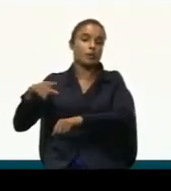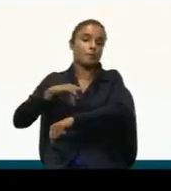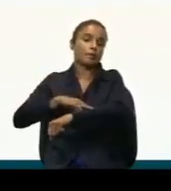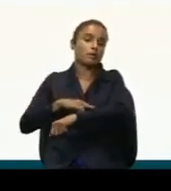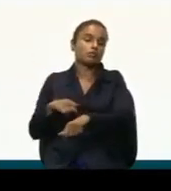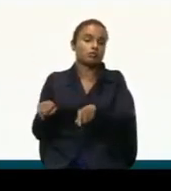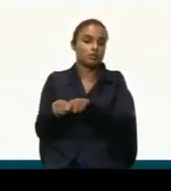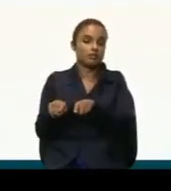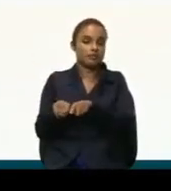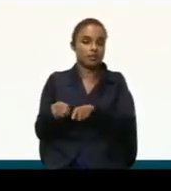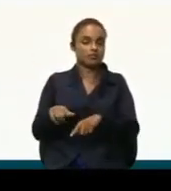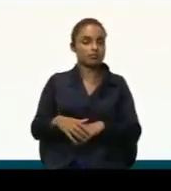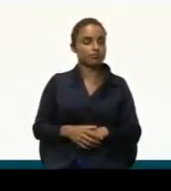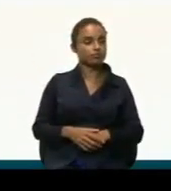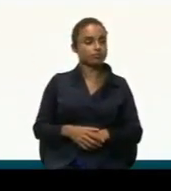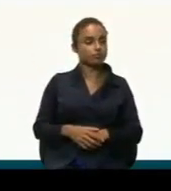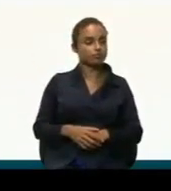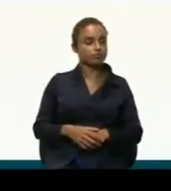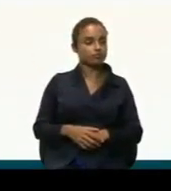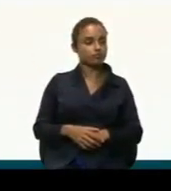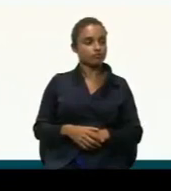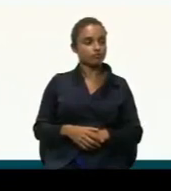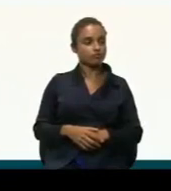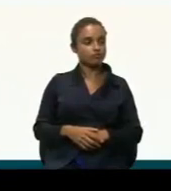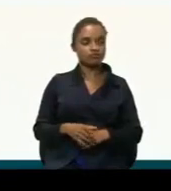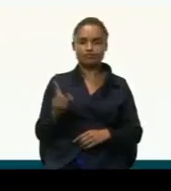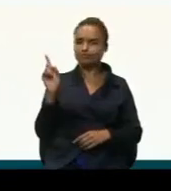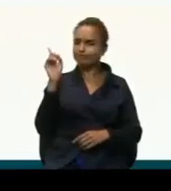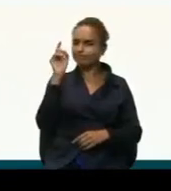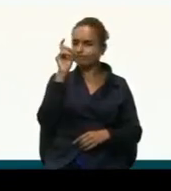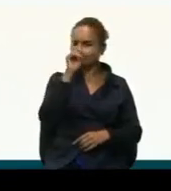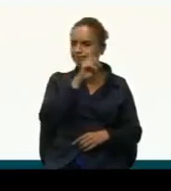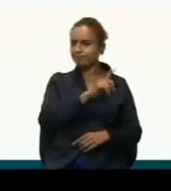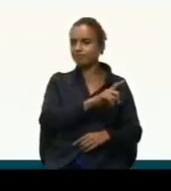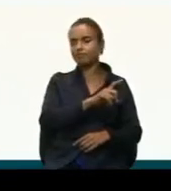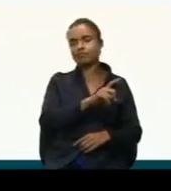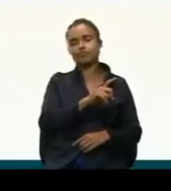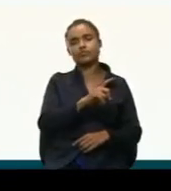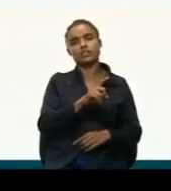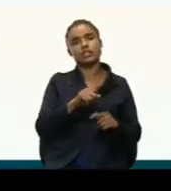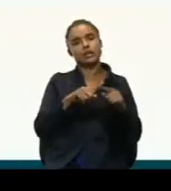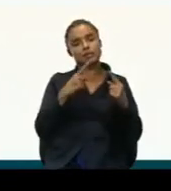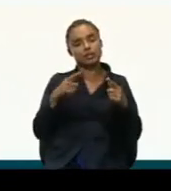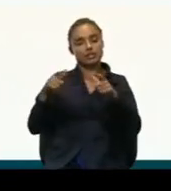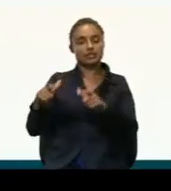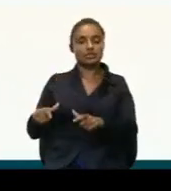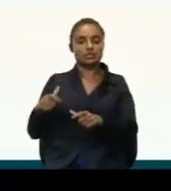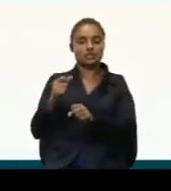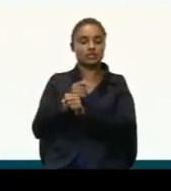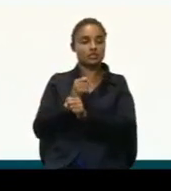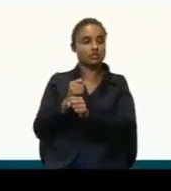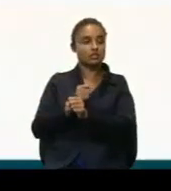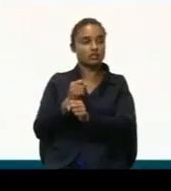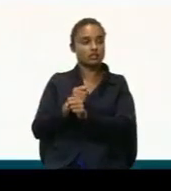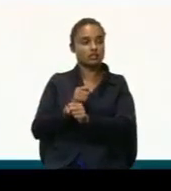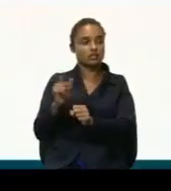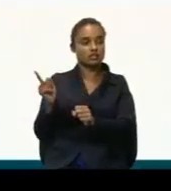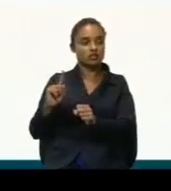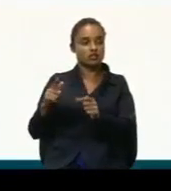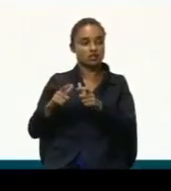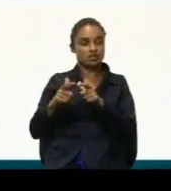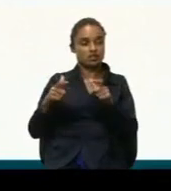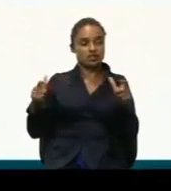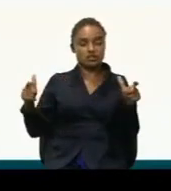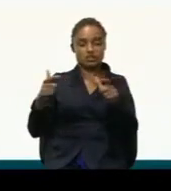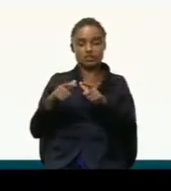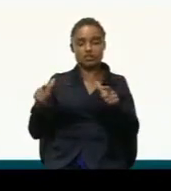tá bom? Bem difícil, tá? Geralmente, a maioria das obras não são tão grandes assim, para